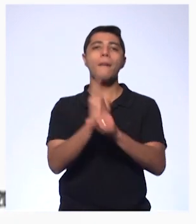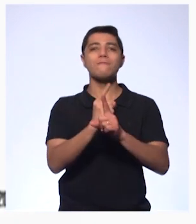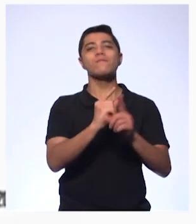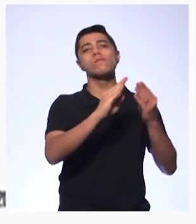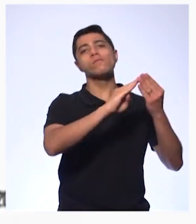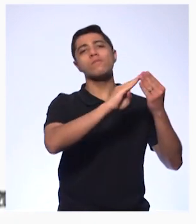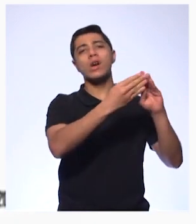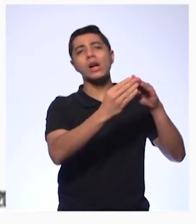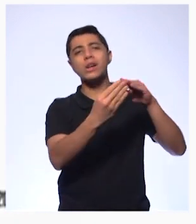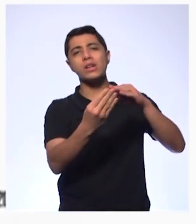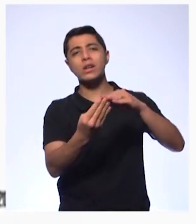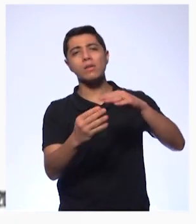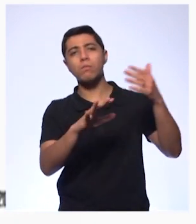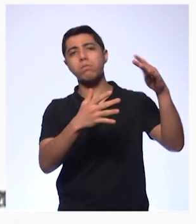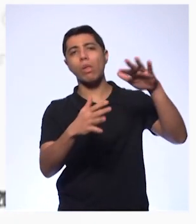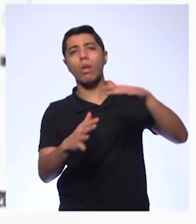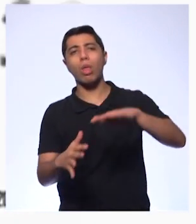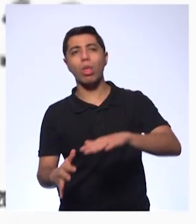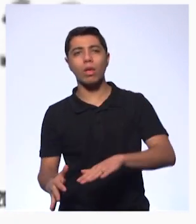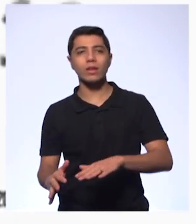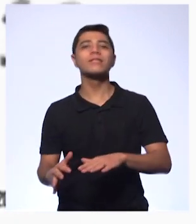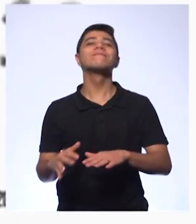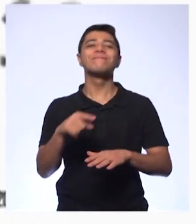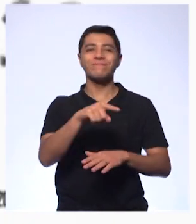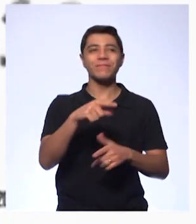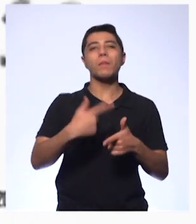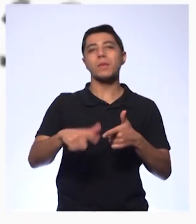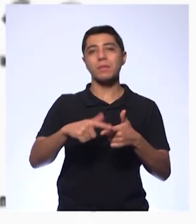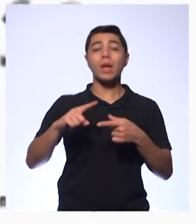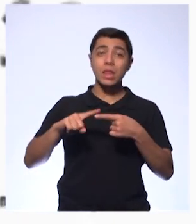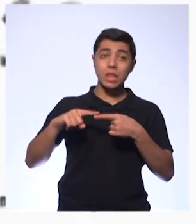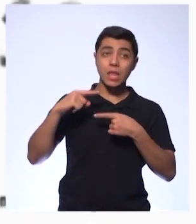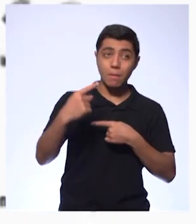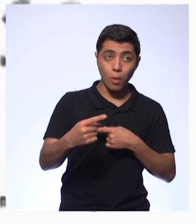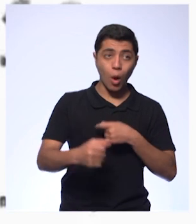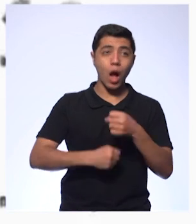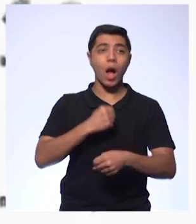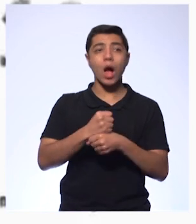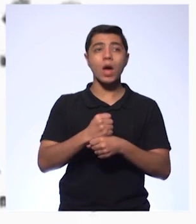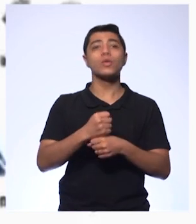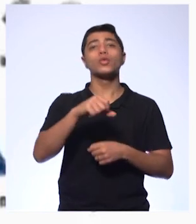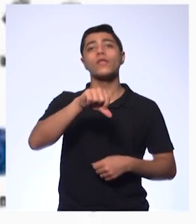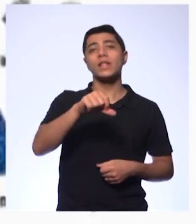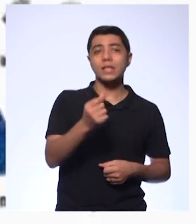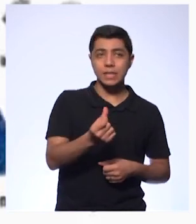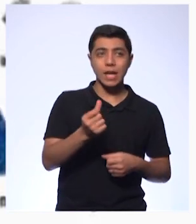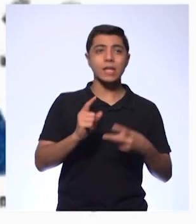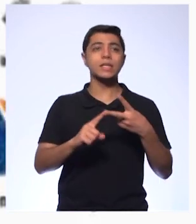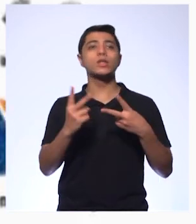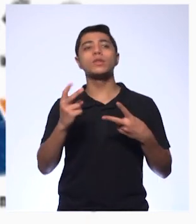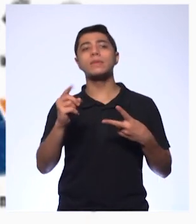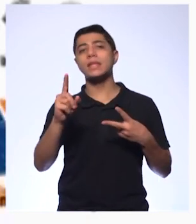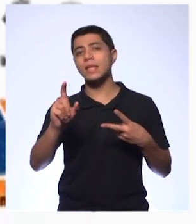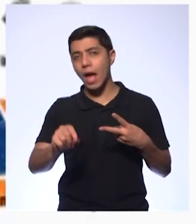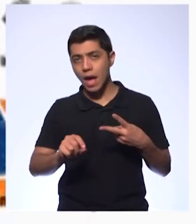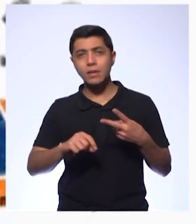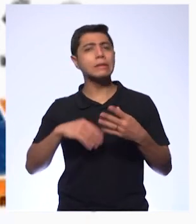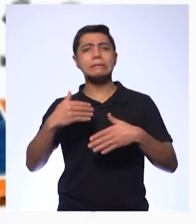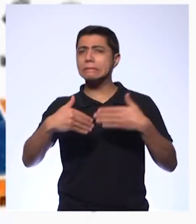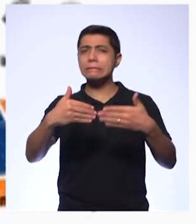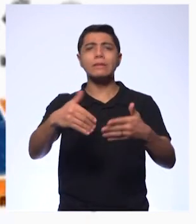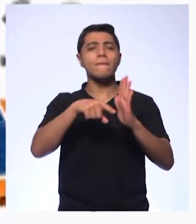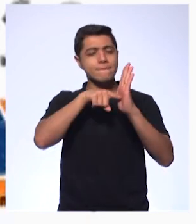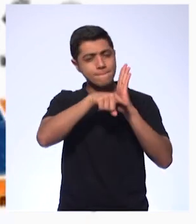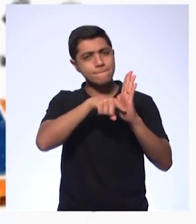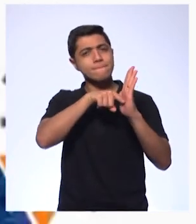de 1996, 2003, 2010 e, desde 2016, a Coordenação Municipal de Defesa Civil